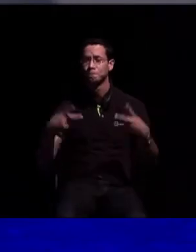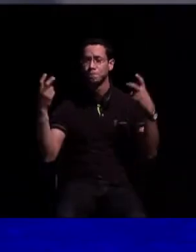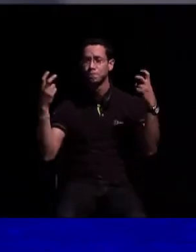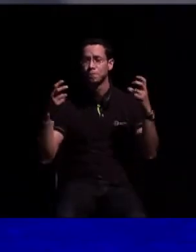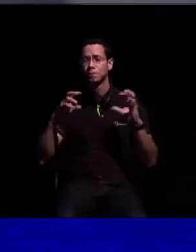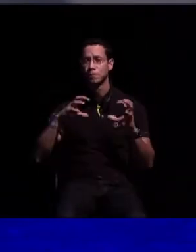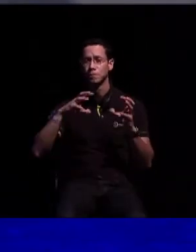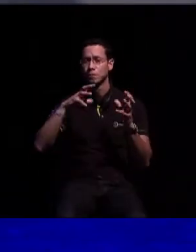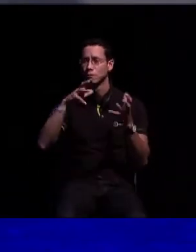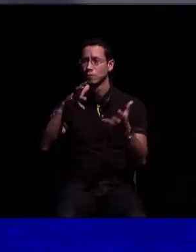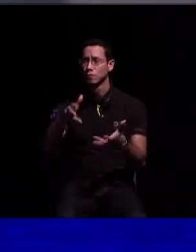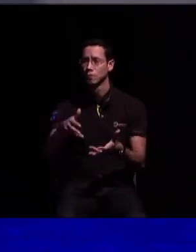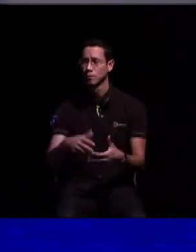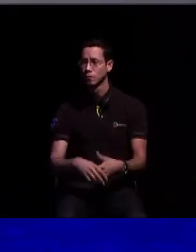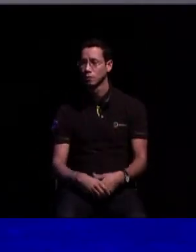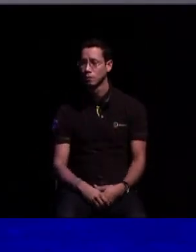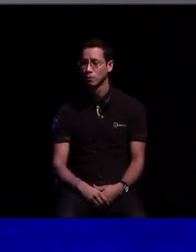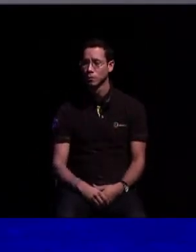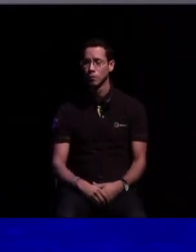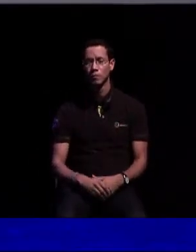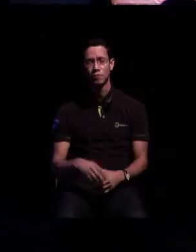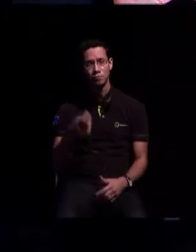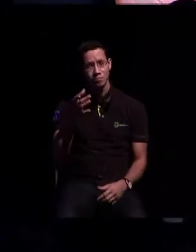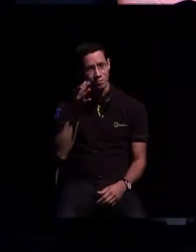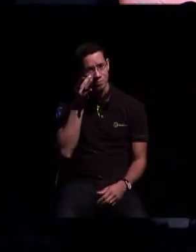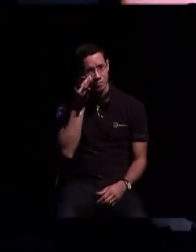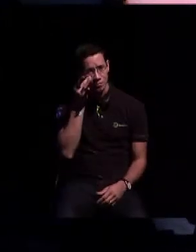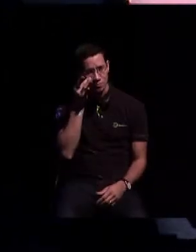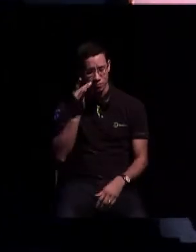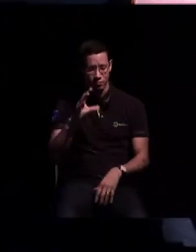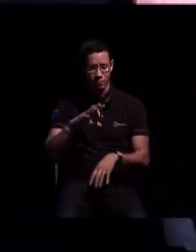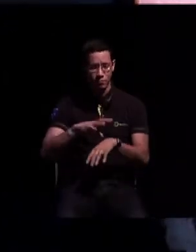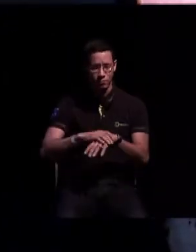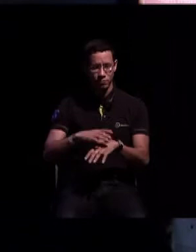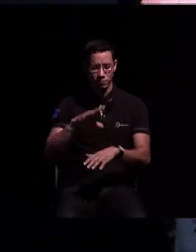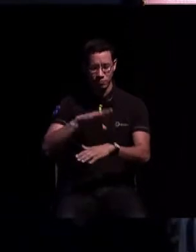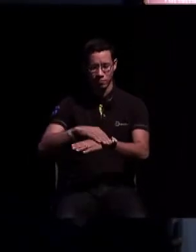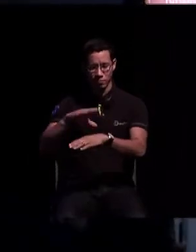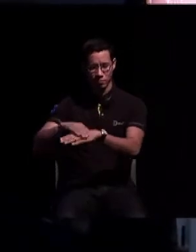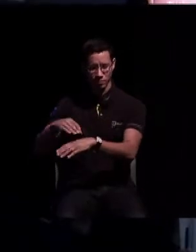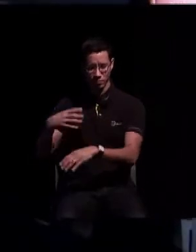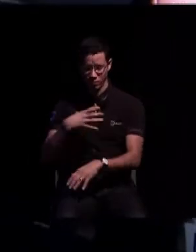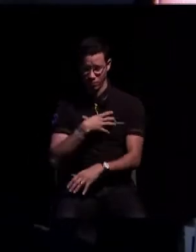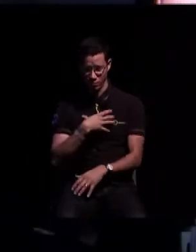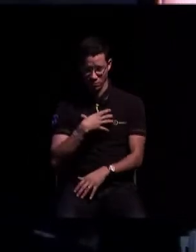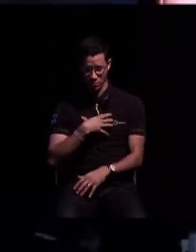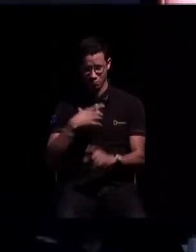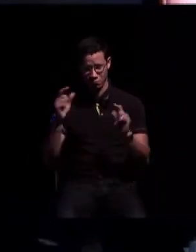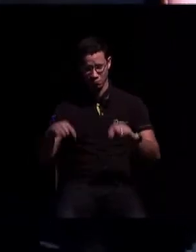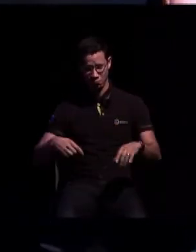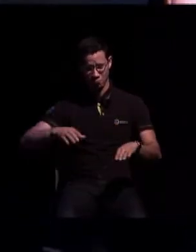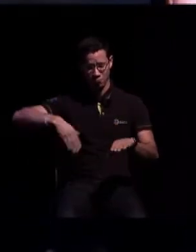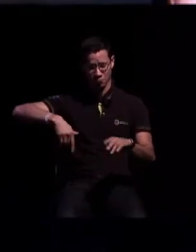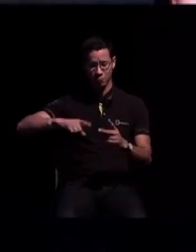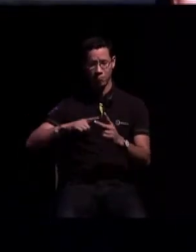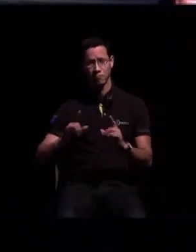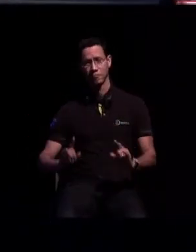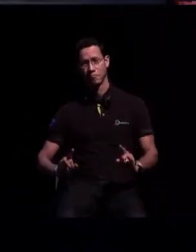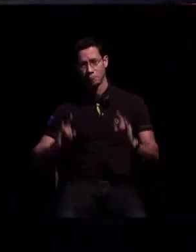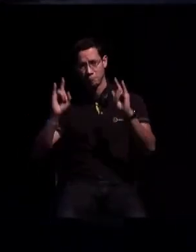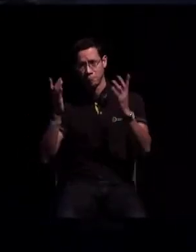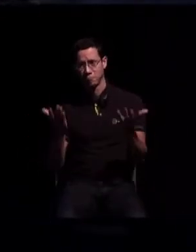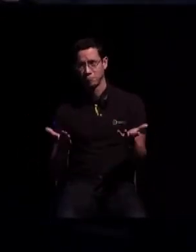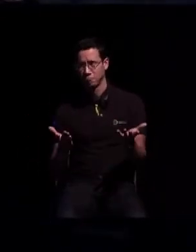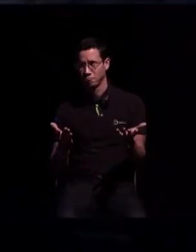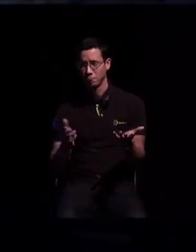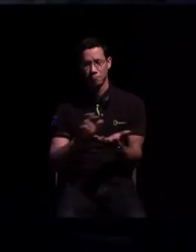mundo material, das coisas que a gente pode pegar com a mão, né? Uma praia, um apartamento,